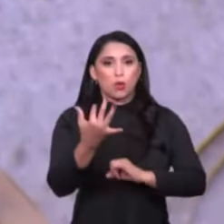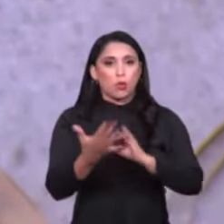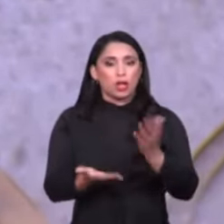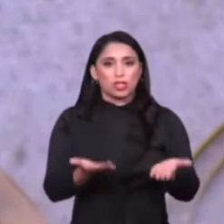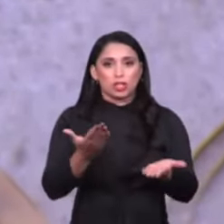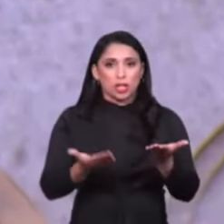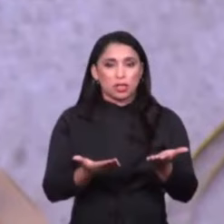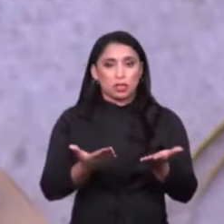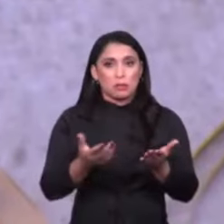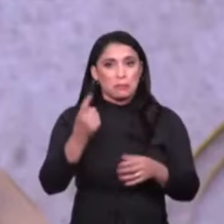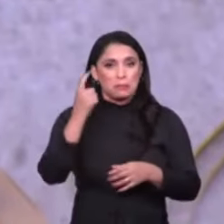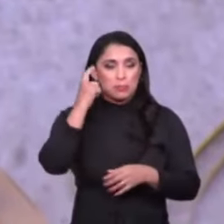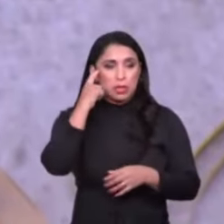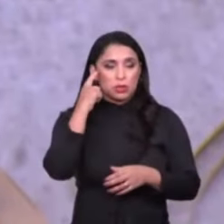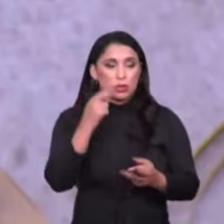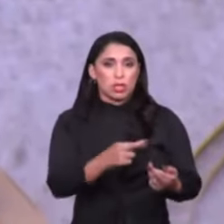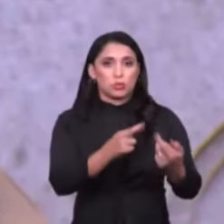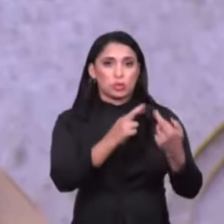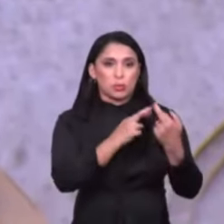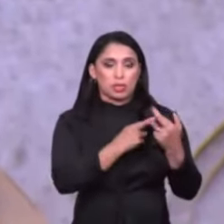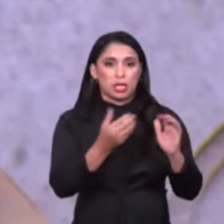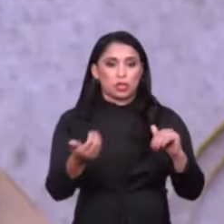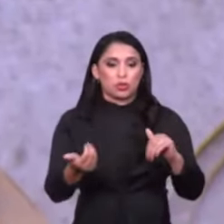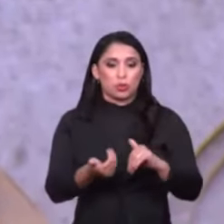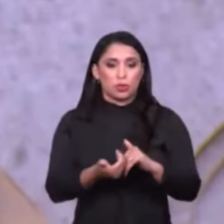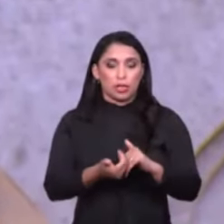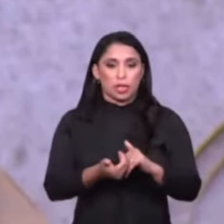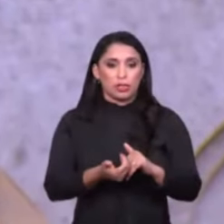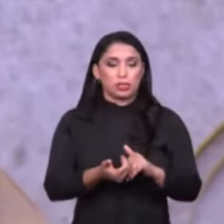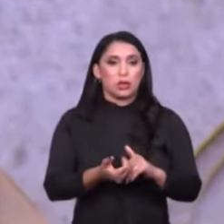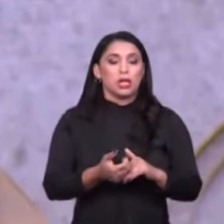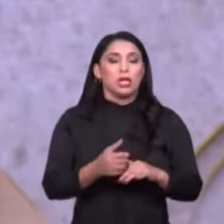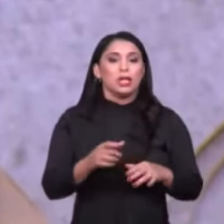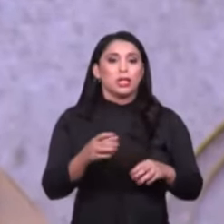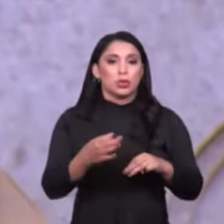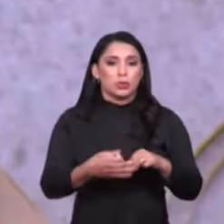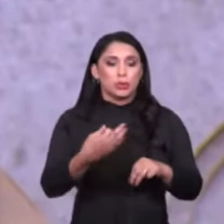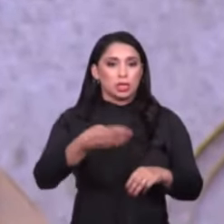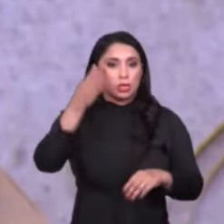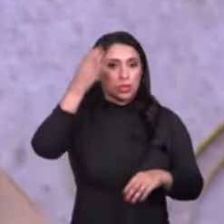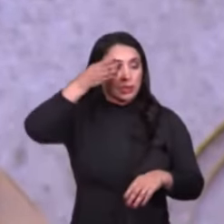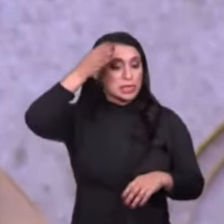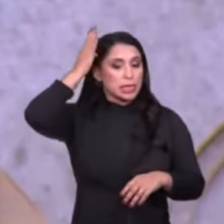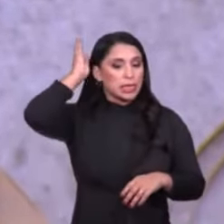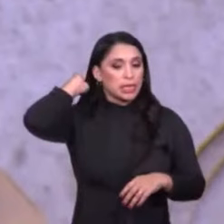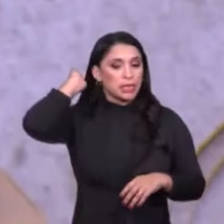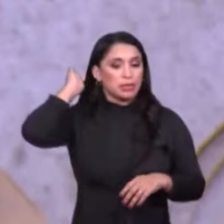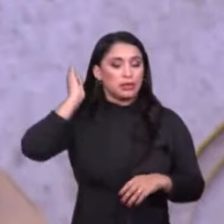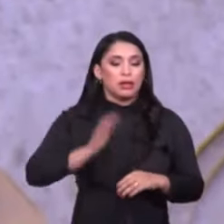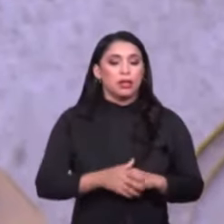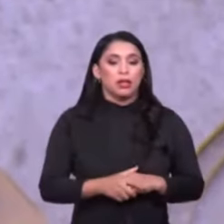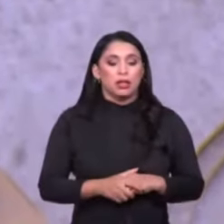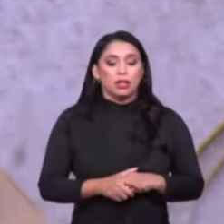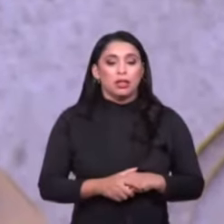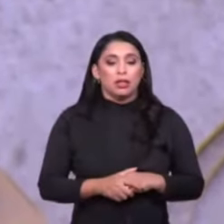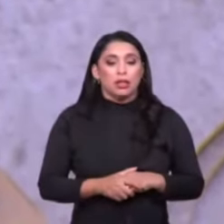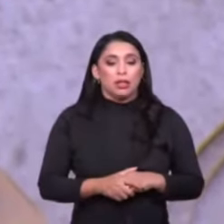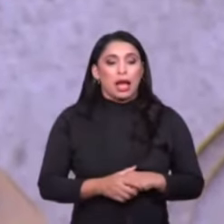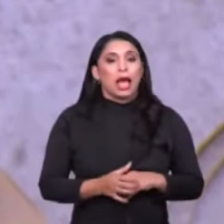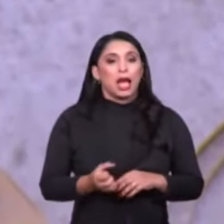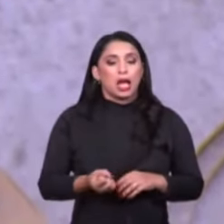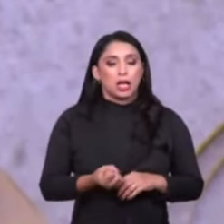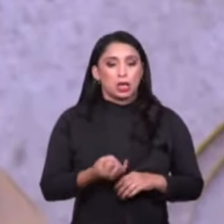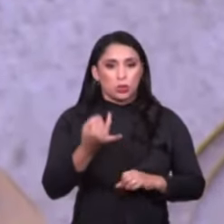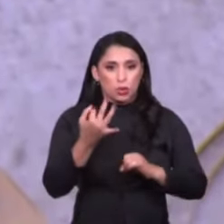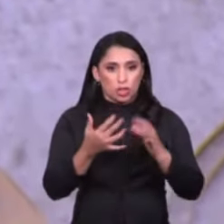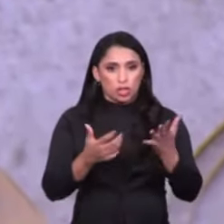do Congresso Nacional. E o ministro Cristiano Zanin adotou a quantidade do meu voto originário,